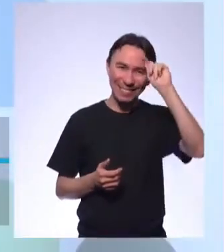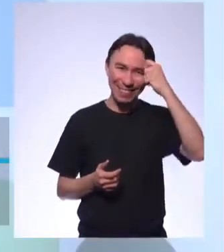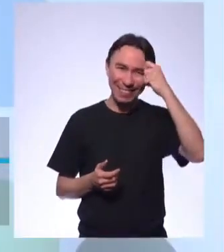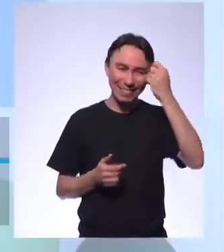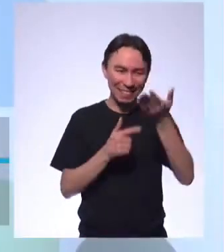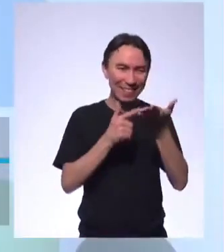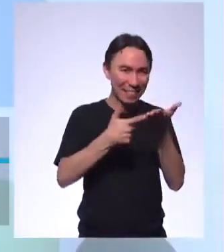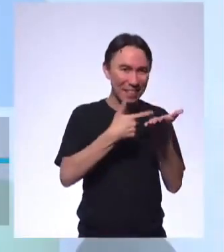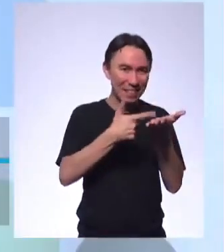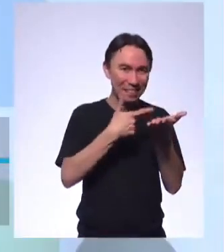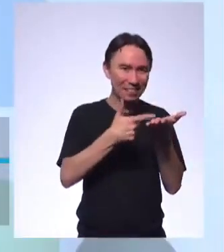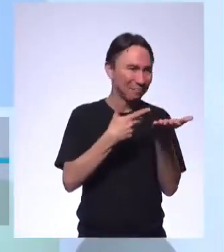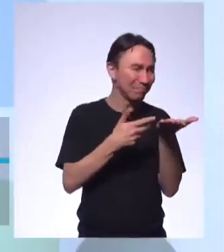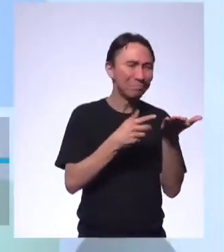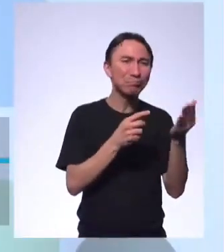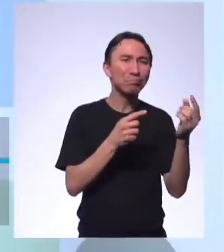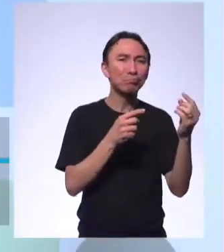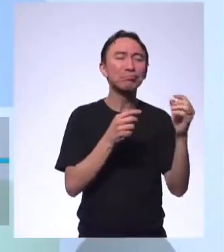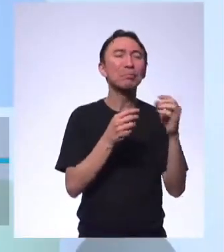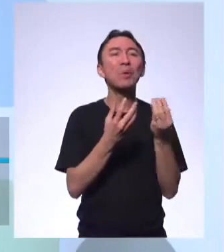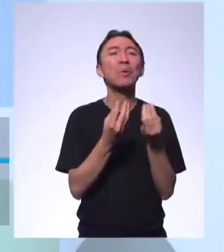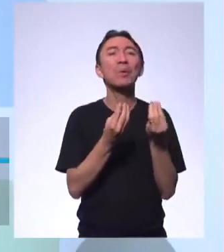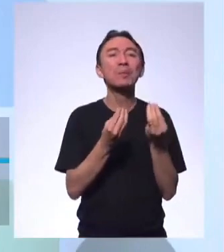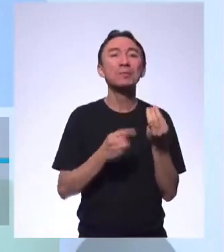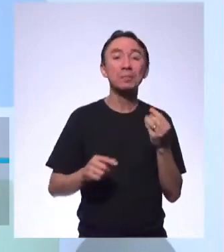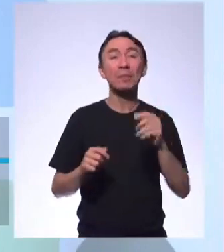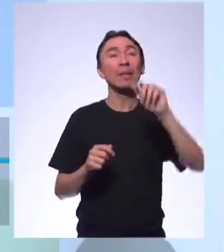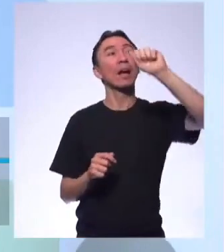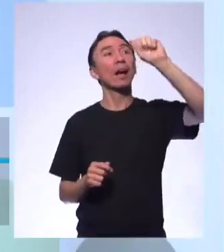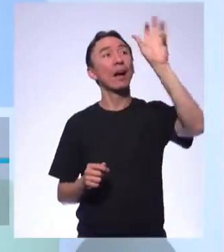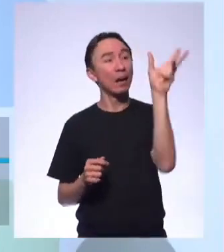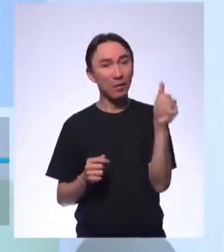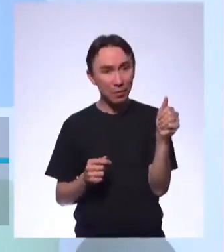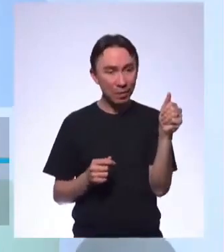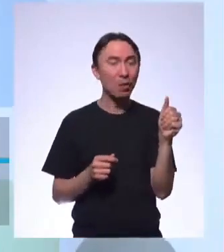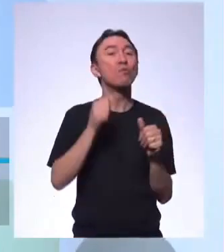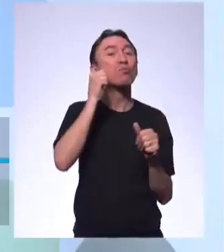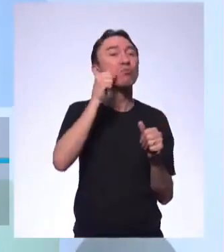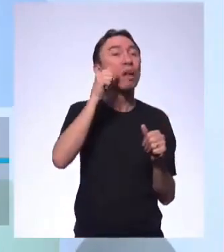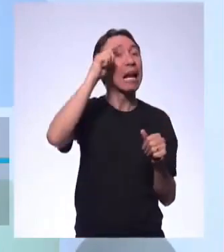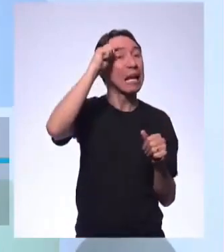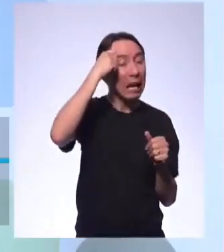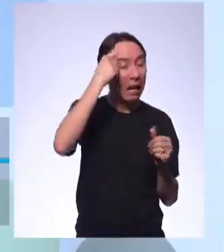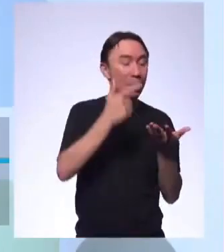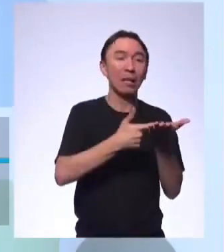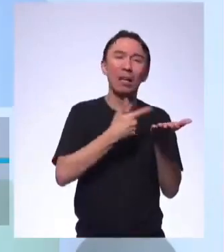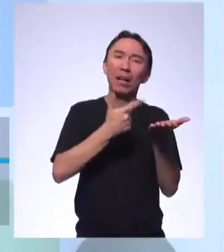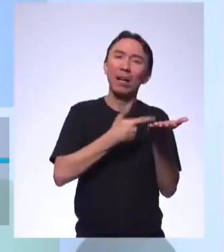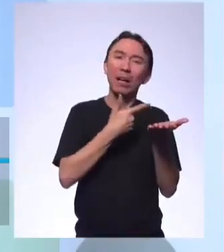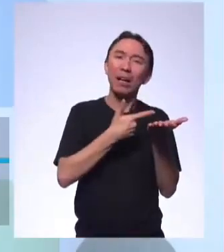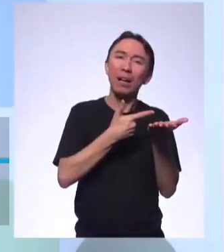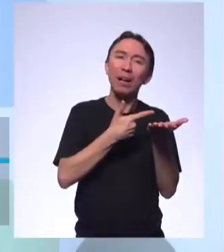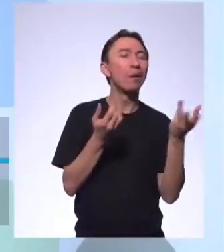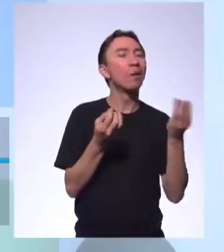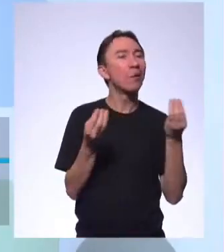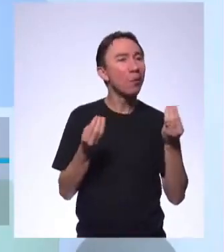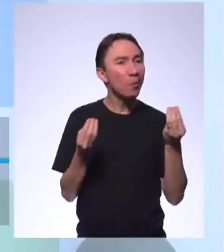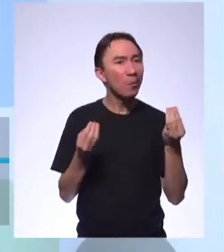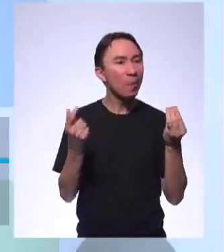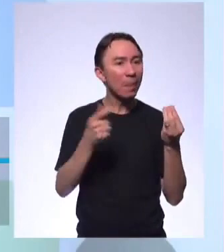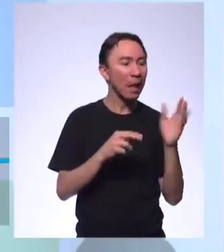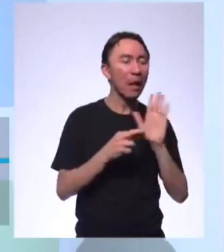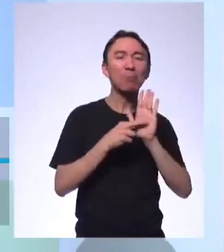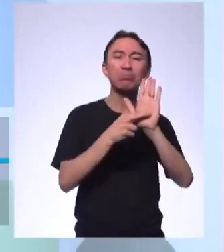às vezes eu posso me confundir aqui. Mas foi África, a Mulher Negra na Literatura. Então, como que essa mulher é representada